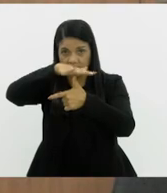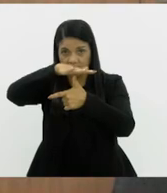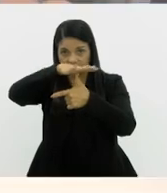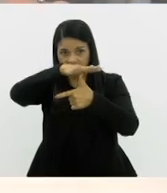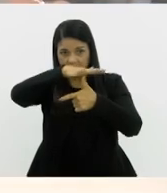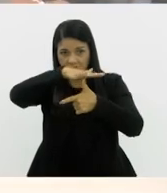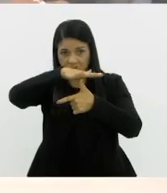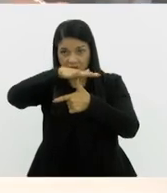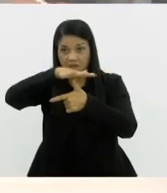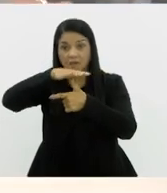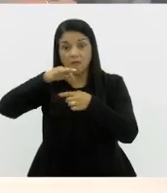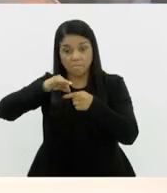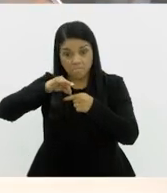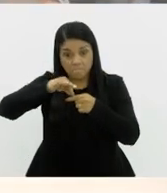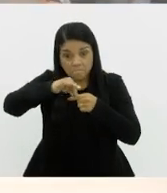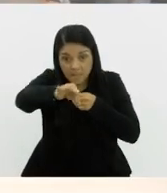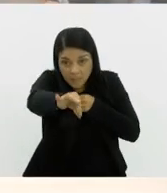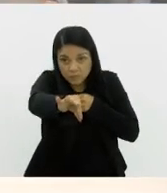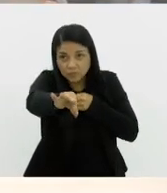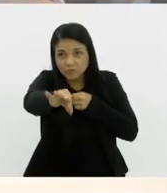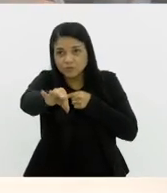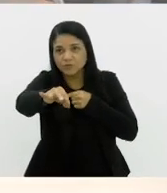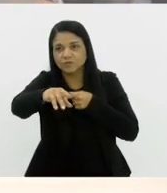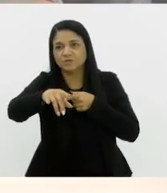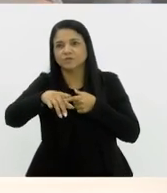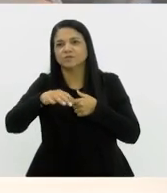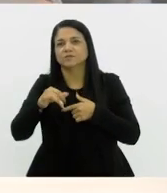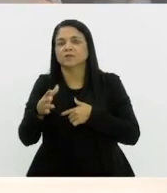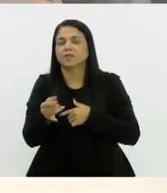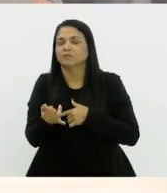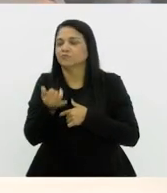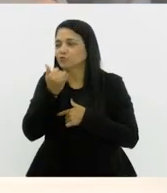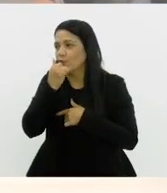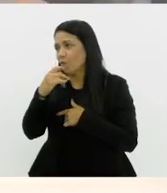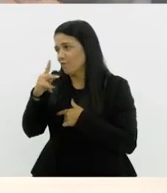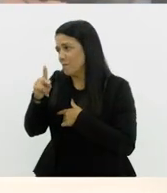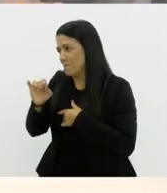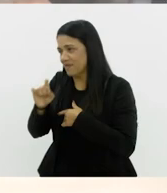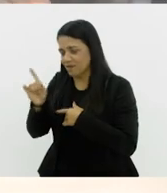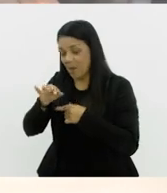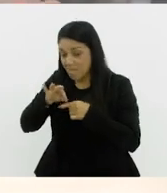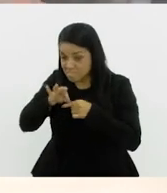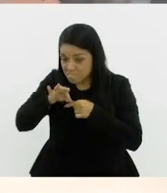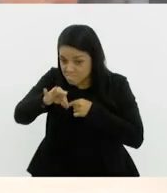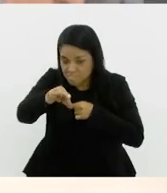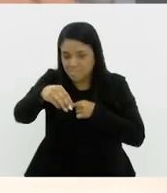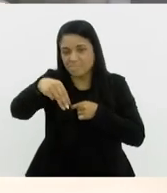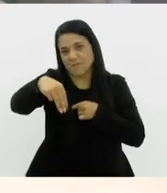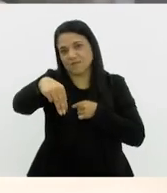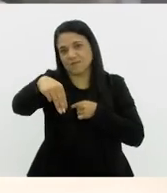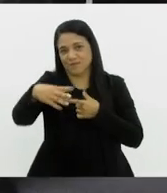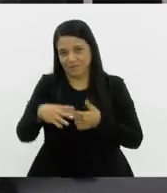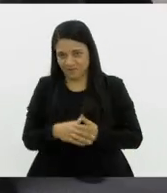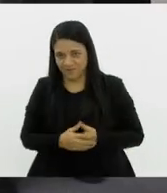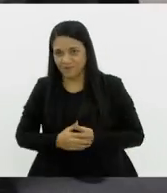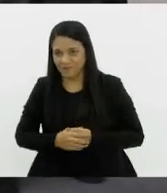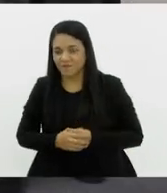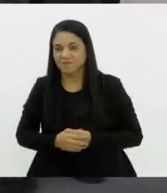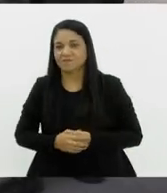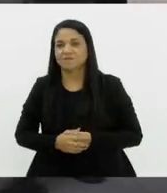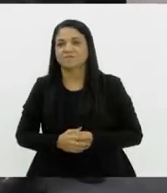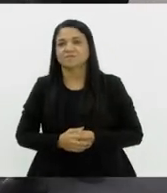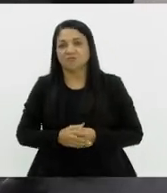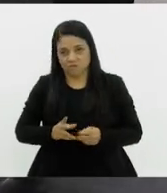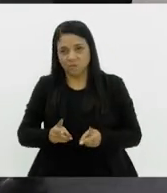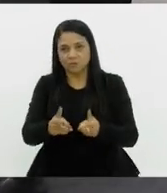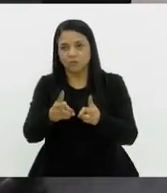600, 800 metros. Metros. Metros, isso. É que você falou pés. Falei errado, perdão, 600, tá 800 bom. Metros. Não, tudo bem, vamos continuar, então. Vamos. Bom,